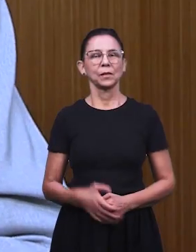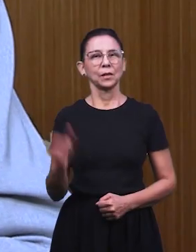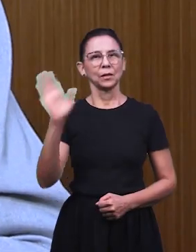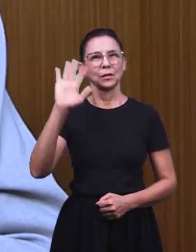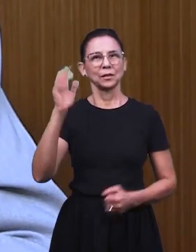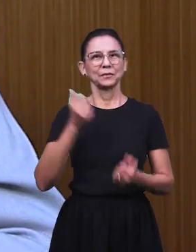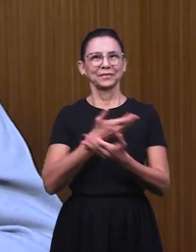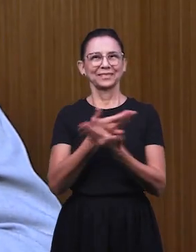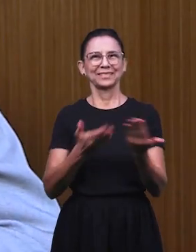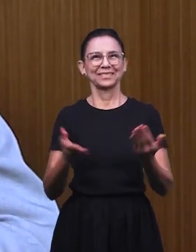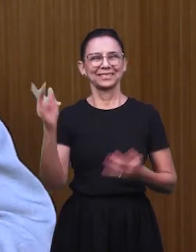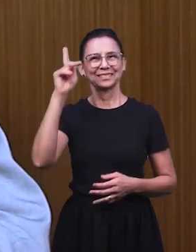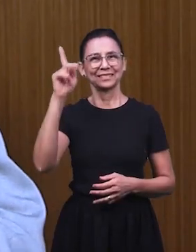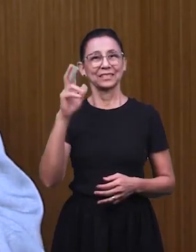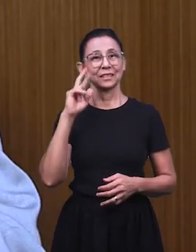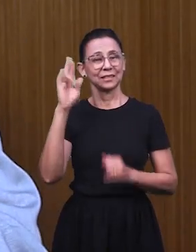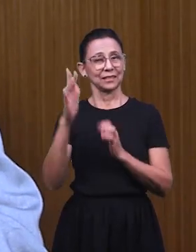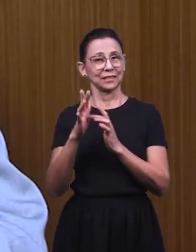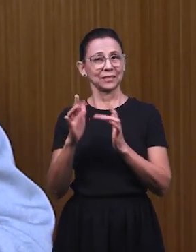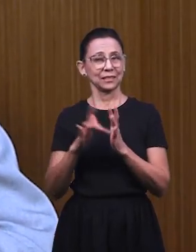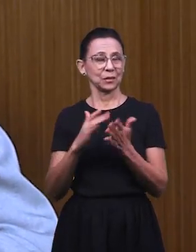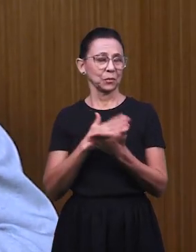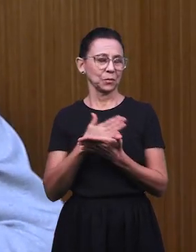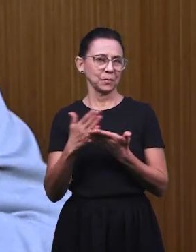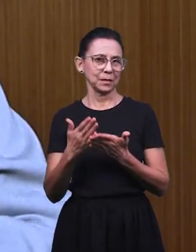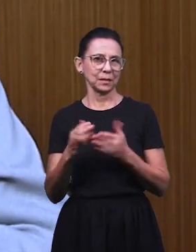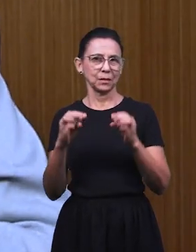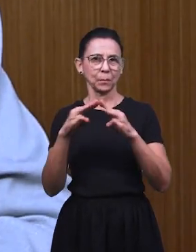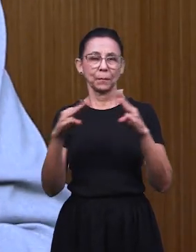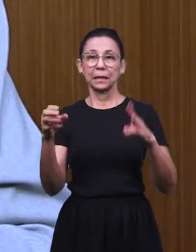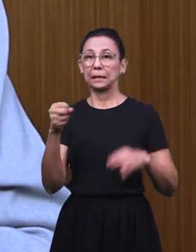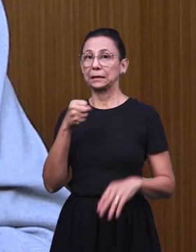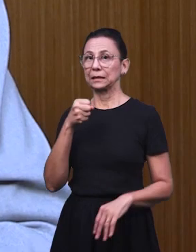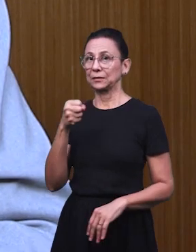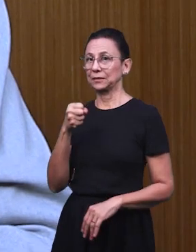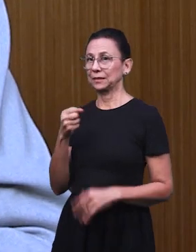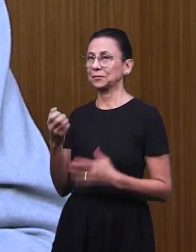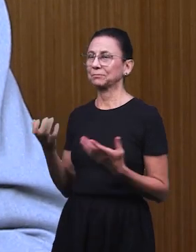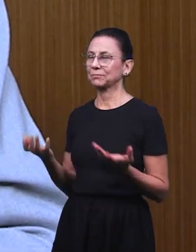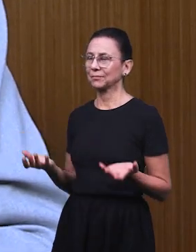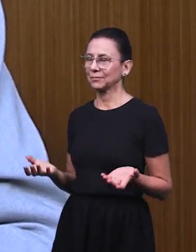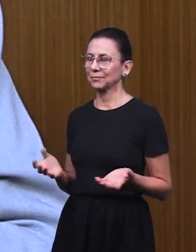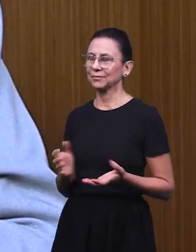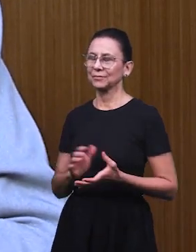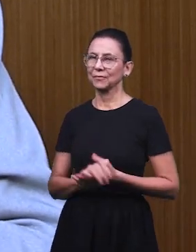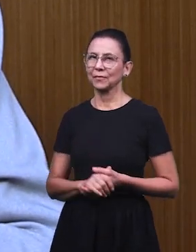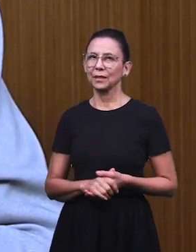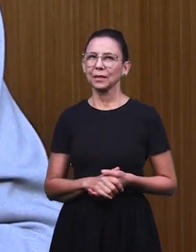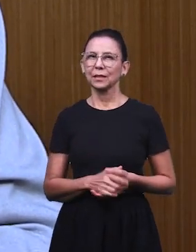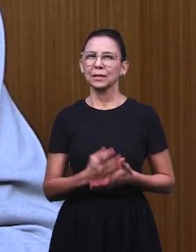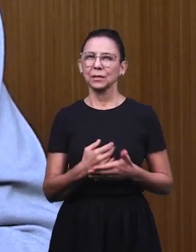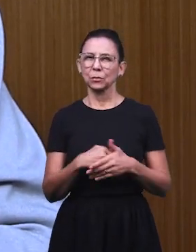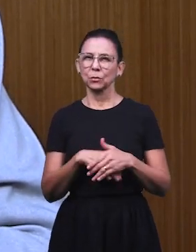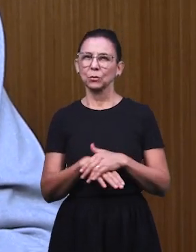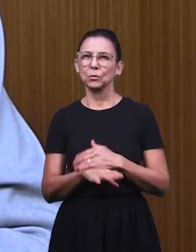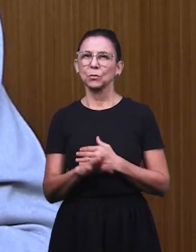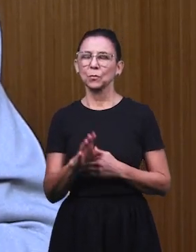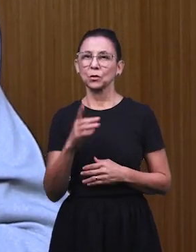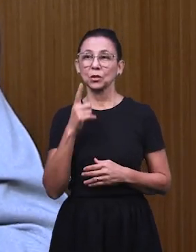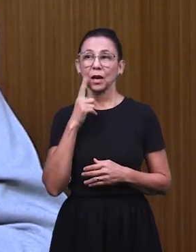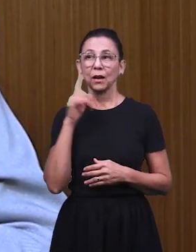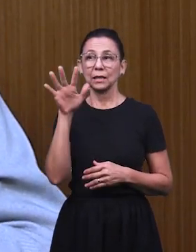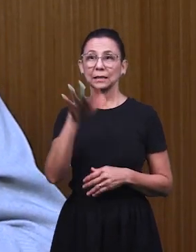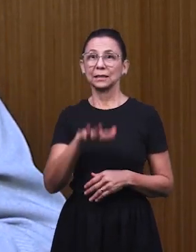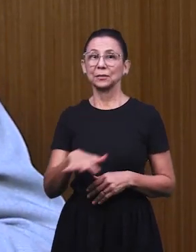Olá, eu te saúdo com a paz do Senhor Jesus. Nós estamos começando o Manaim Entrevista e você já está se acostumando com esse estúdio,